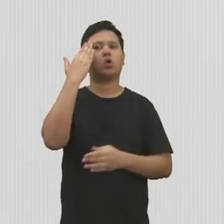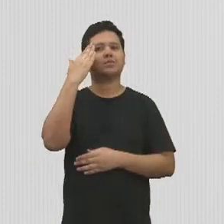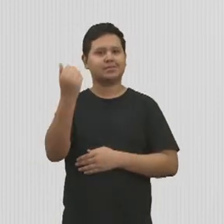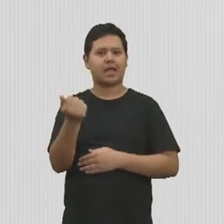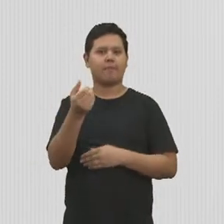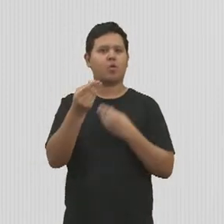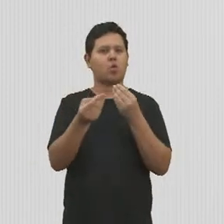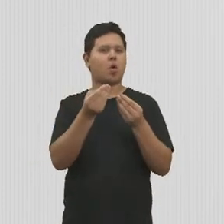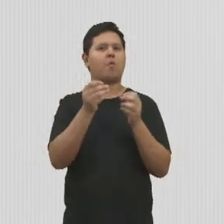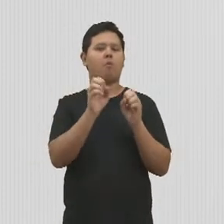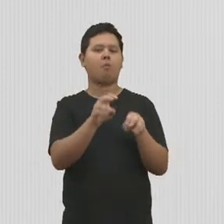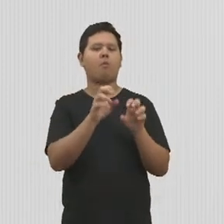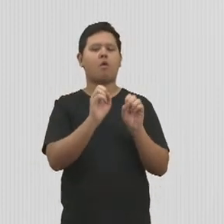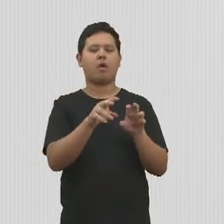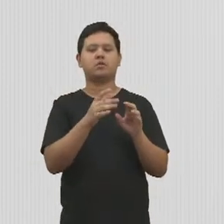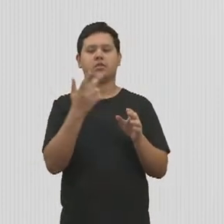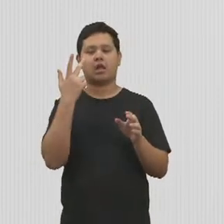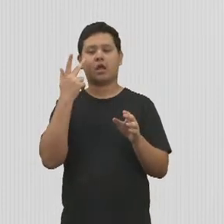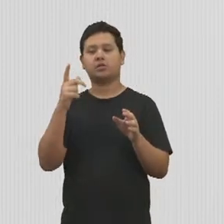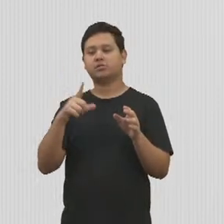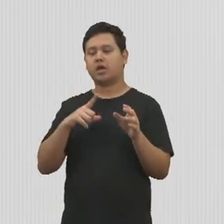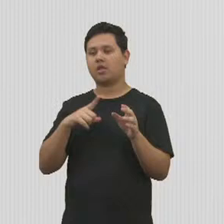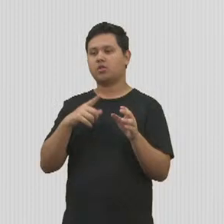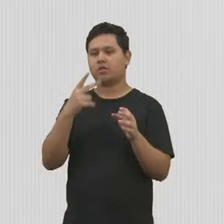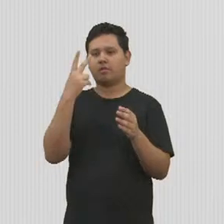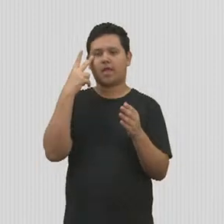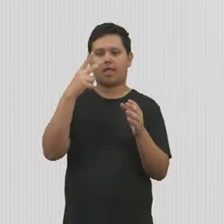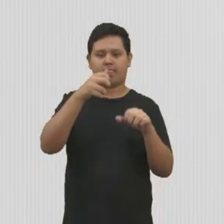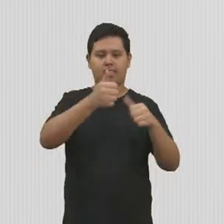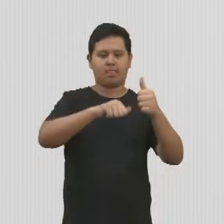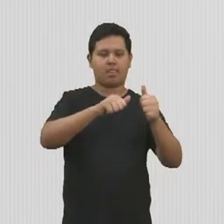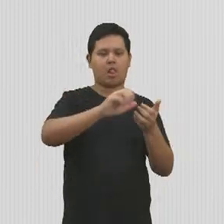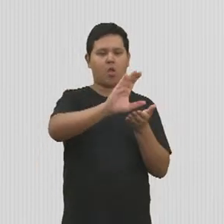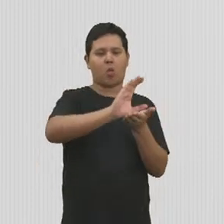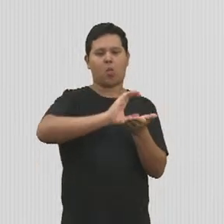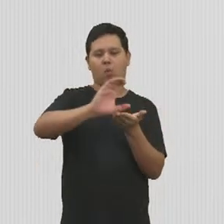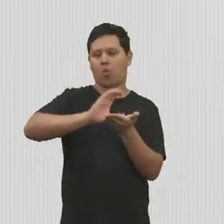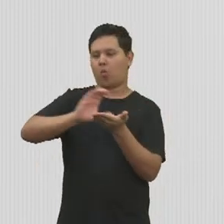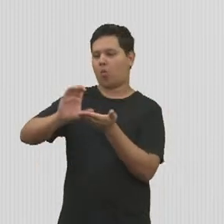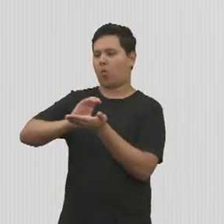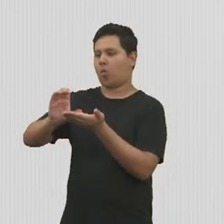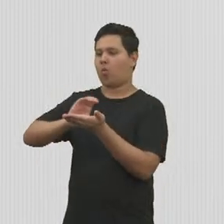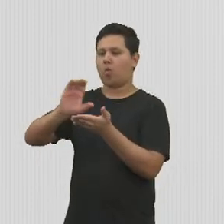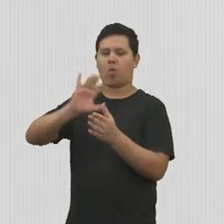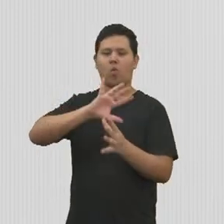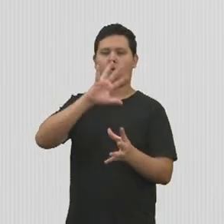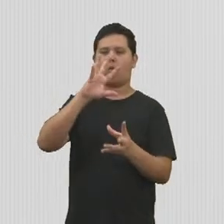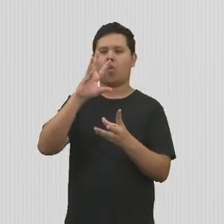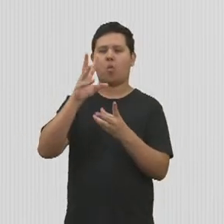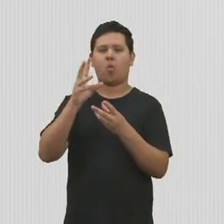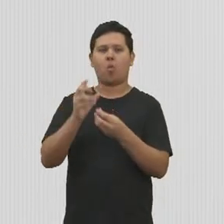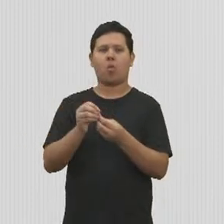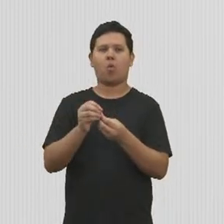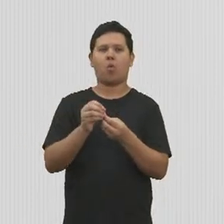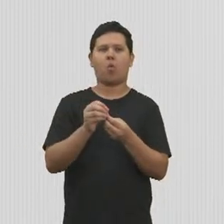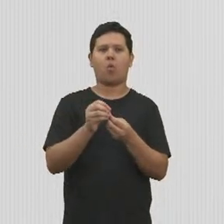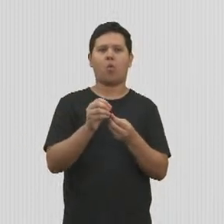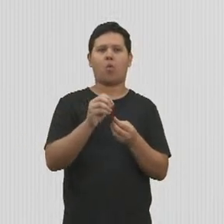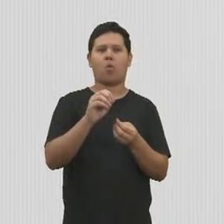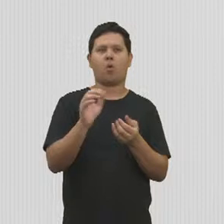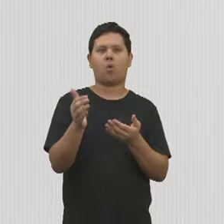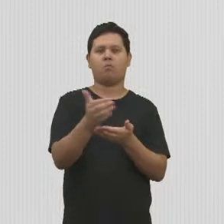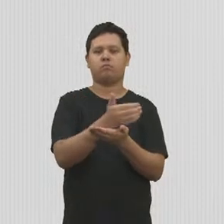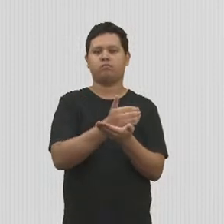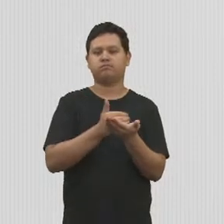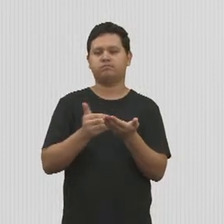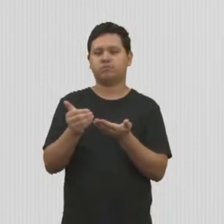receita corrente, que é todo recurso que entra rotineiramente no município, de impostos, taxas, contribuições e